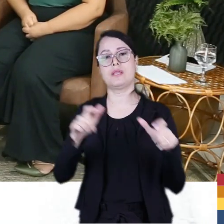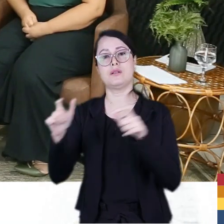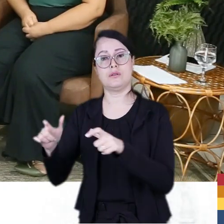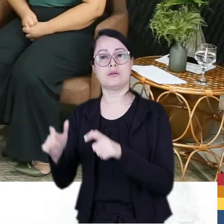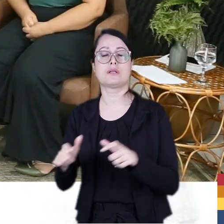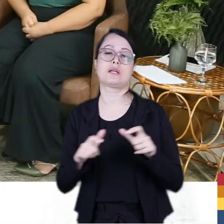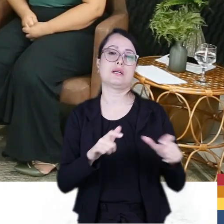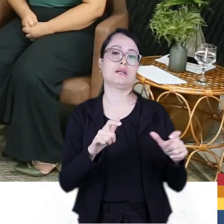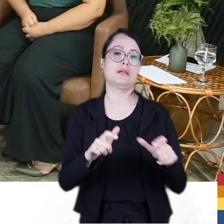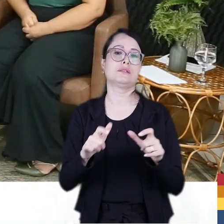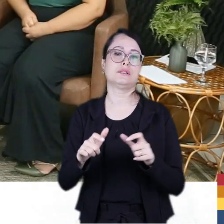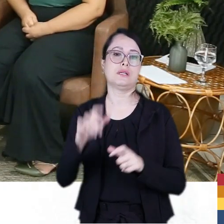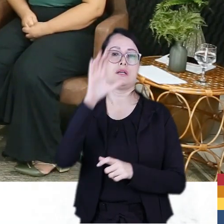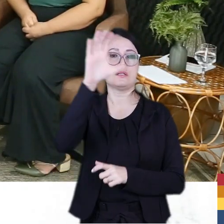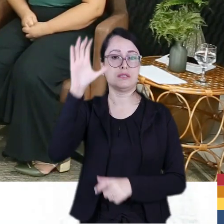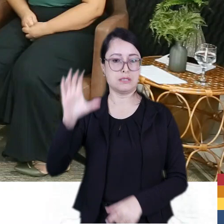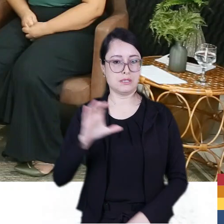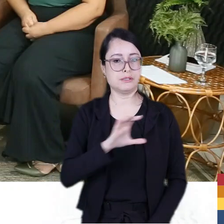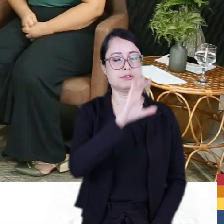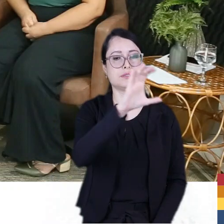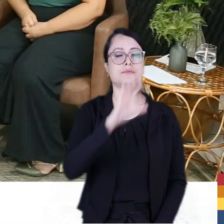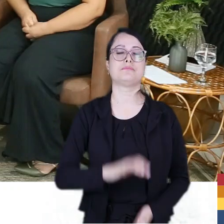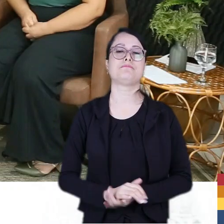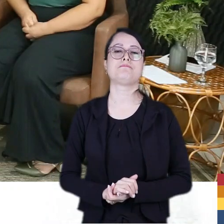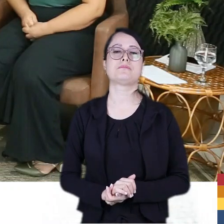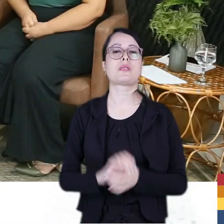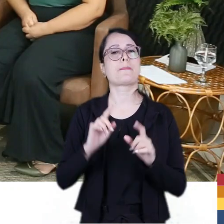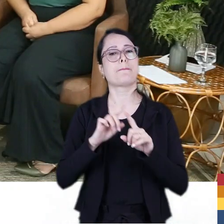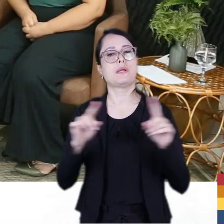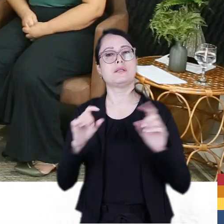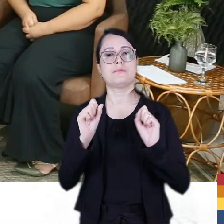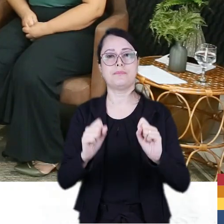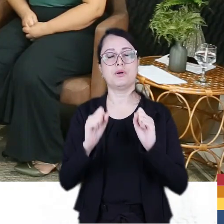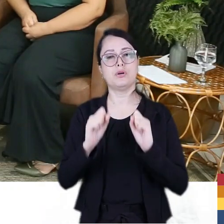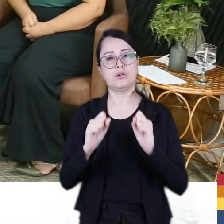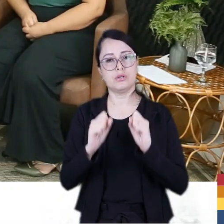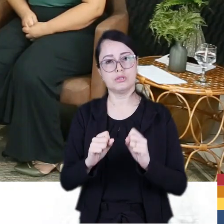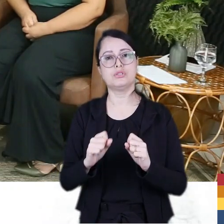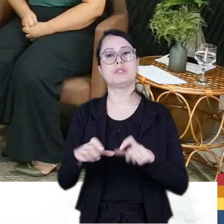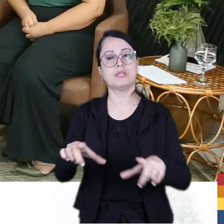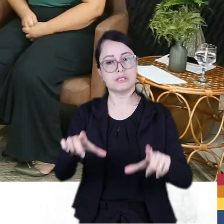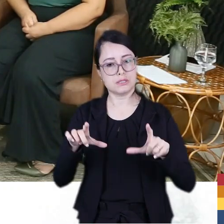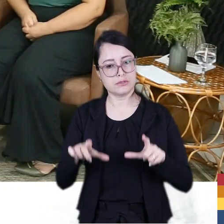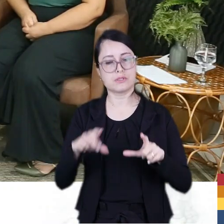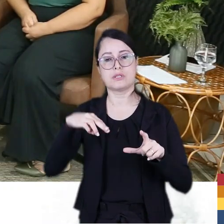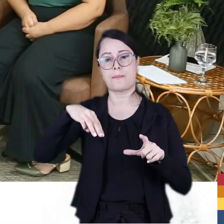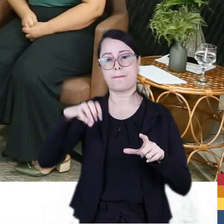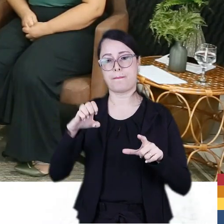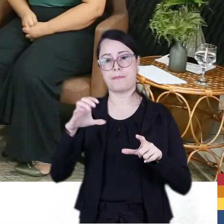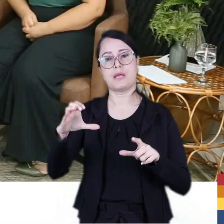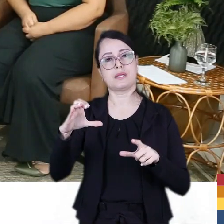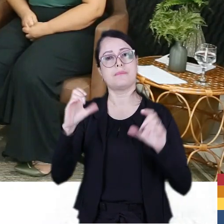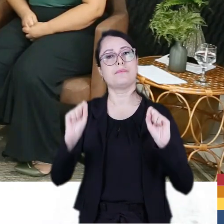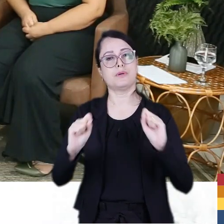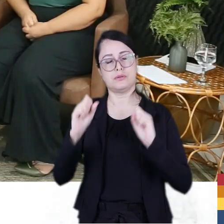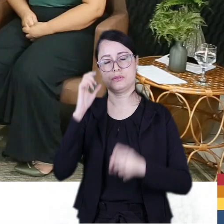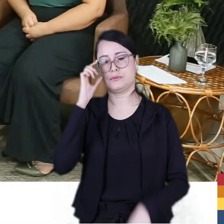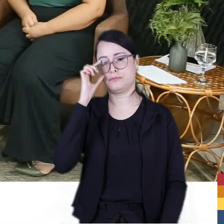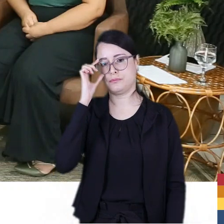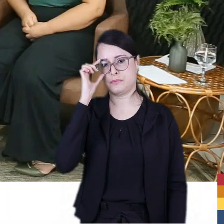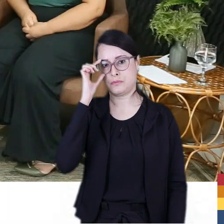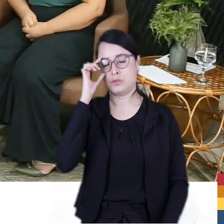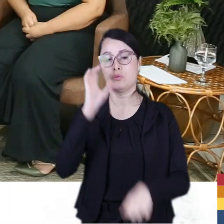aprovados por isso o nome caráter experimental estão em processo de avaliação ou são demandas locais